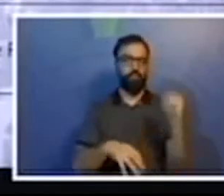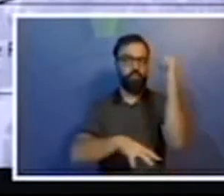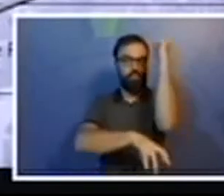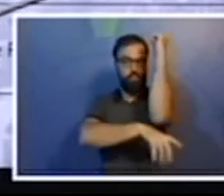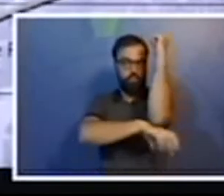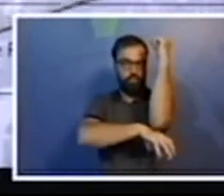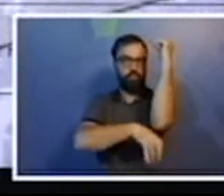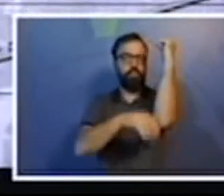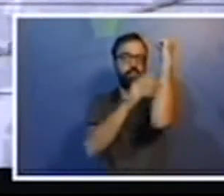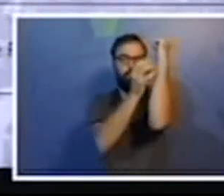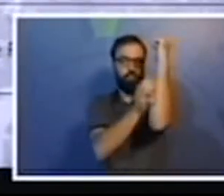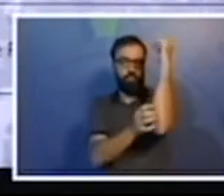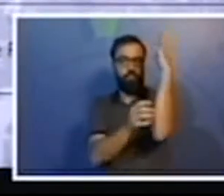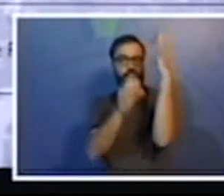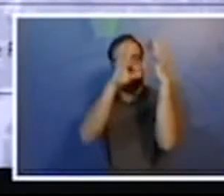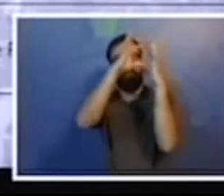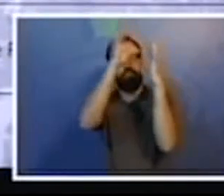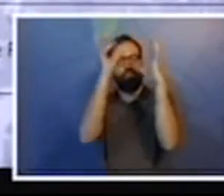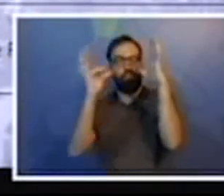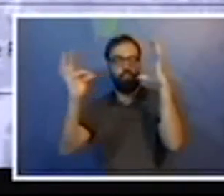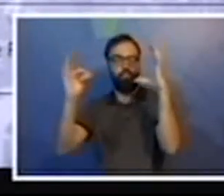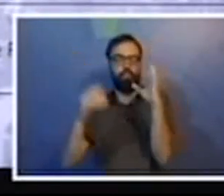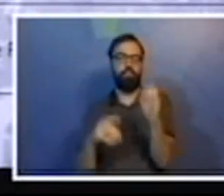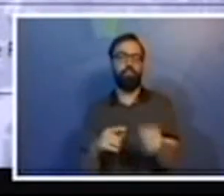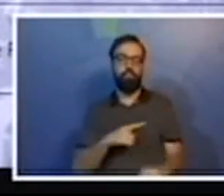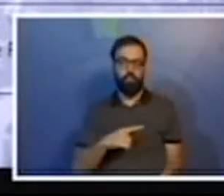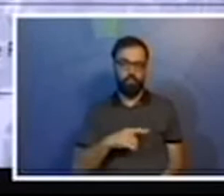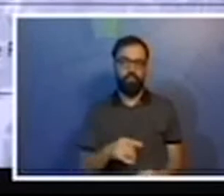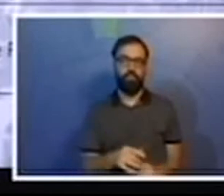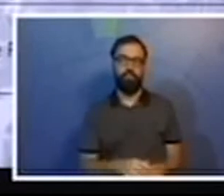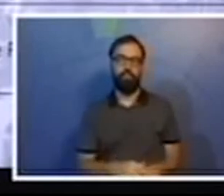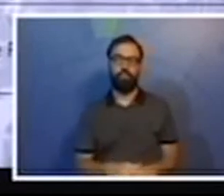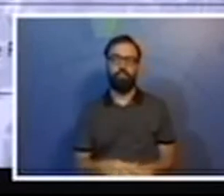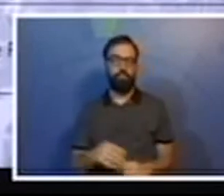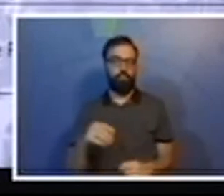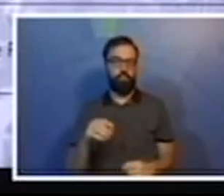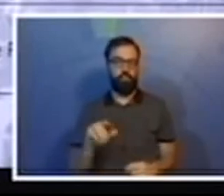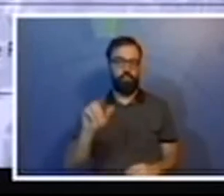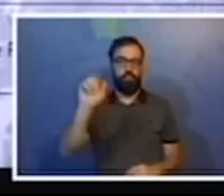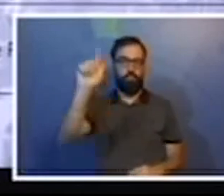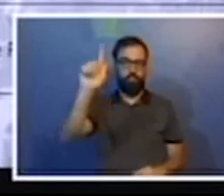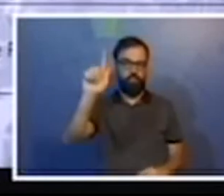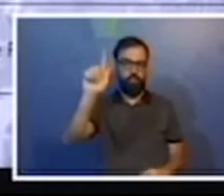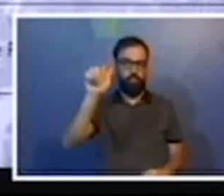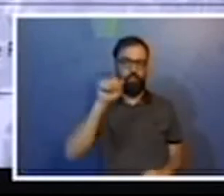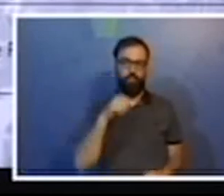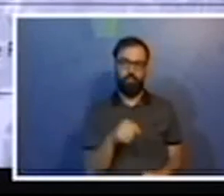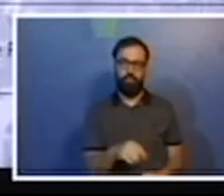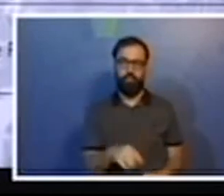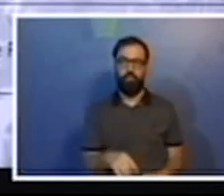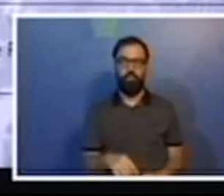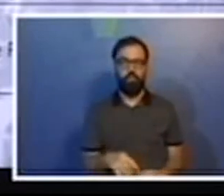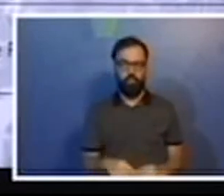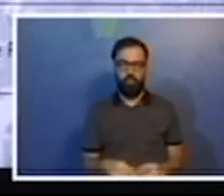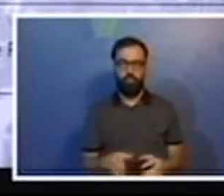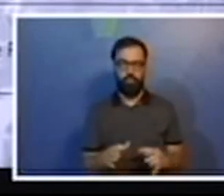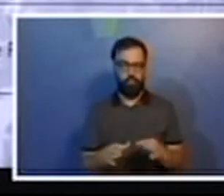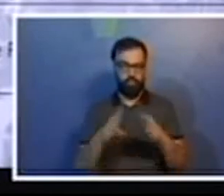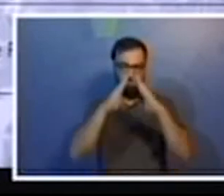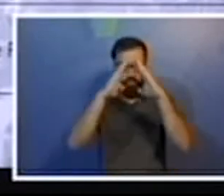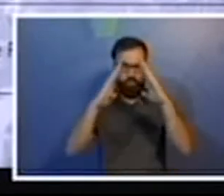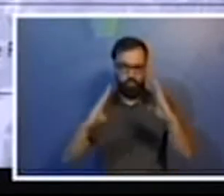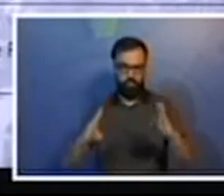raízes caules e folhas gimnospermas como exemplo as Araucárias os Pinheiros